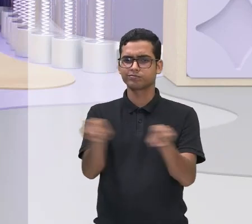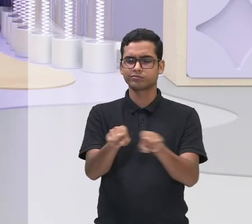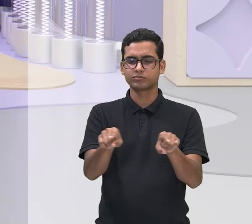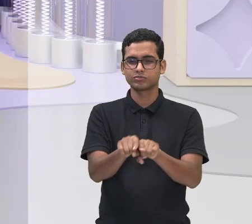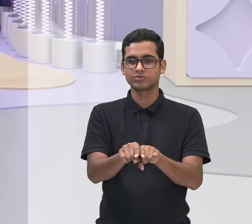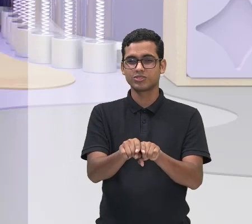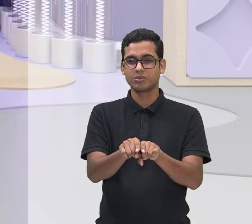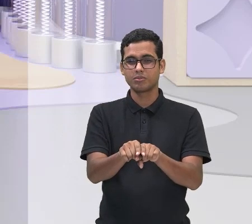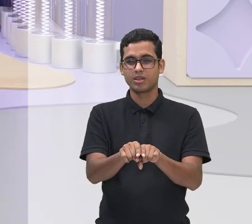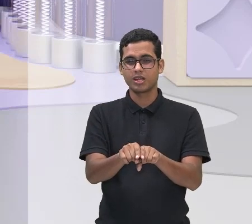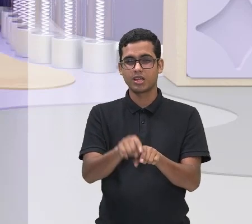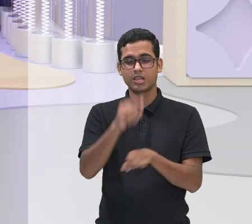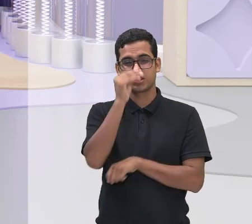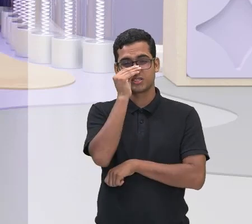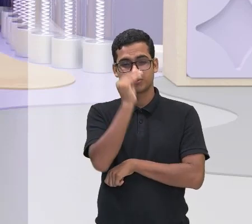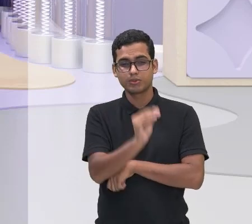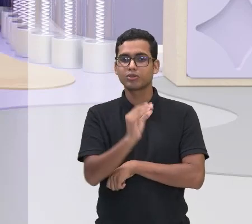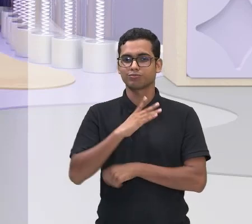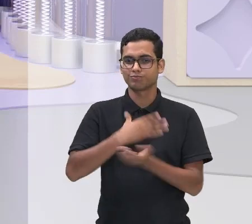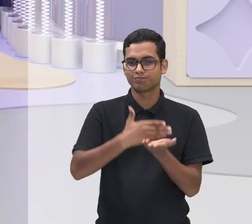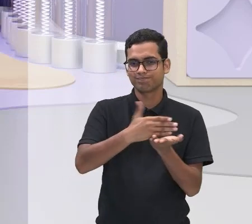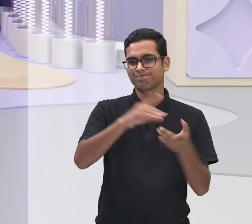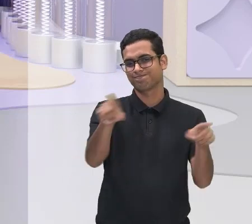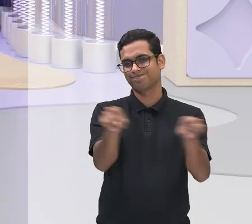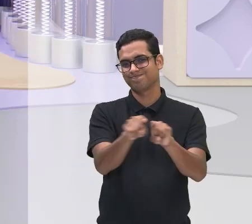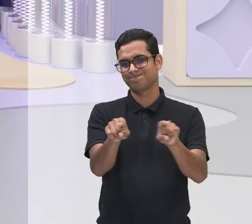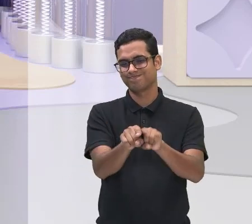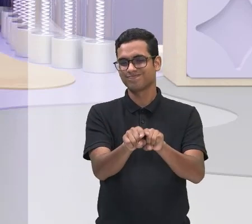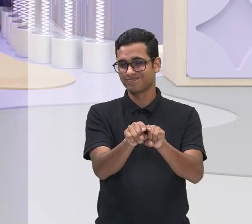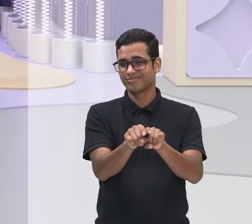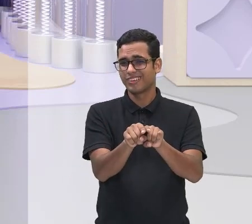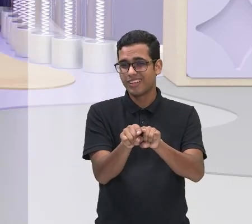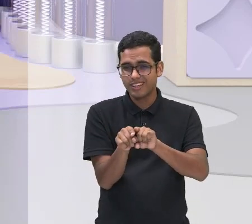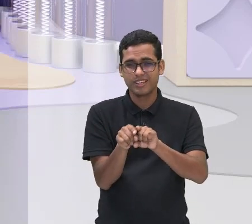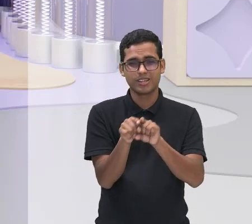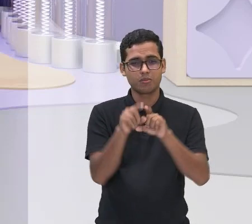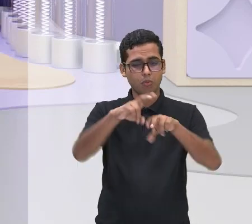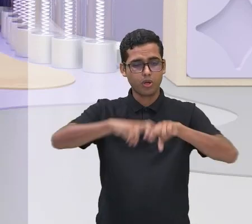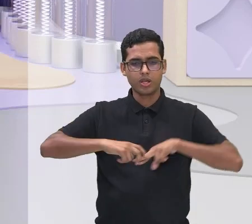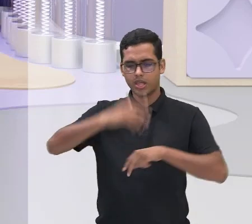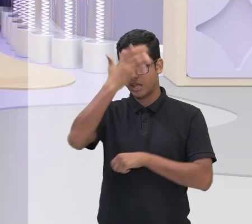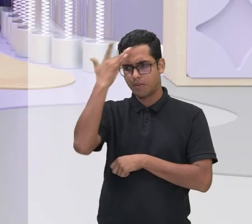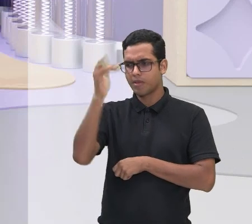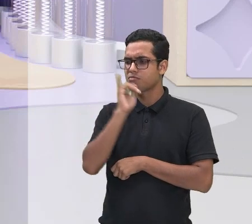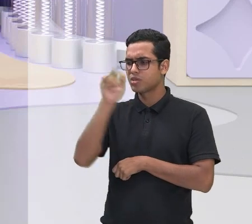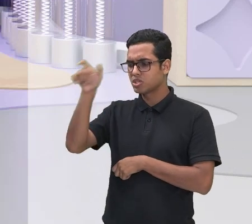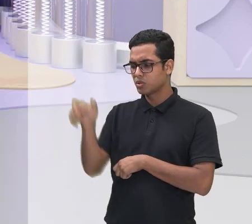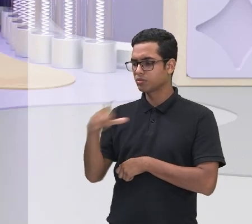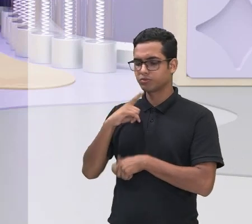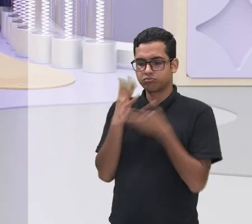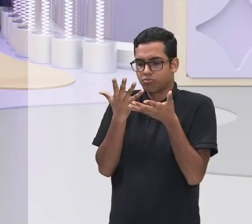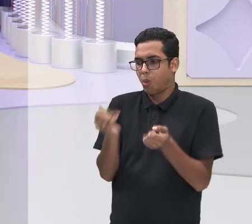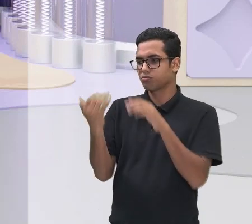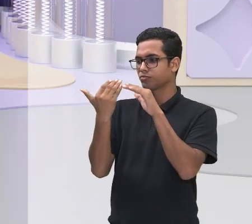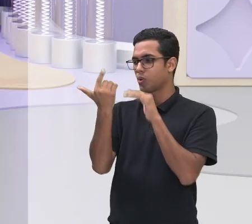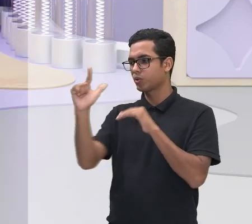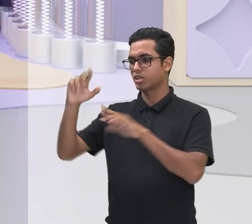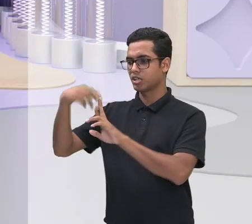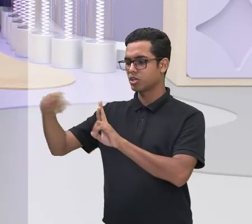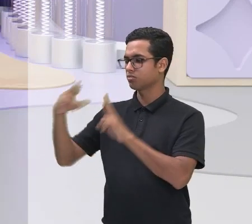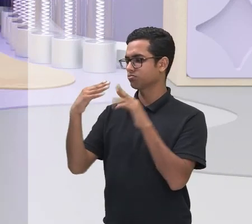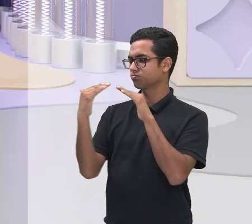dirigir a Deus de maneira diferente, às vezes pode acontecer uma discordância. E dessa discordância um ato de